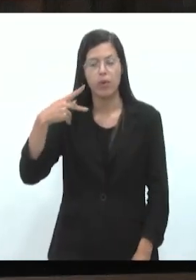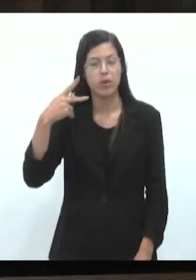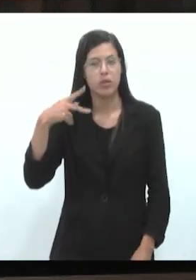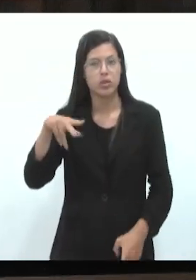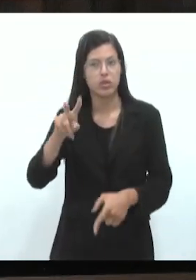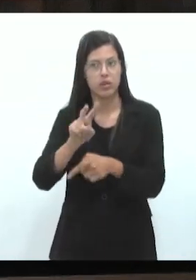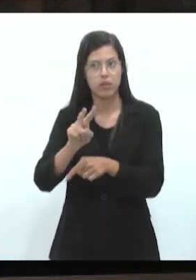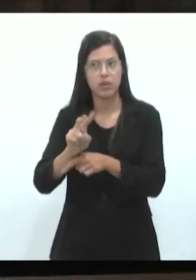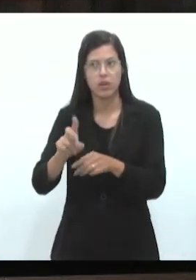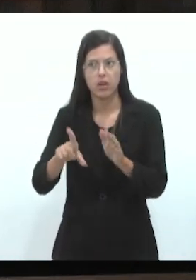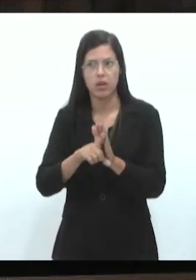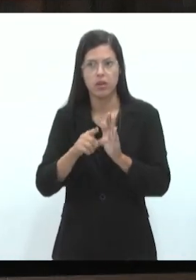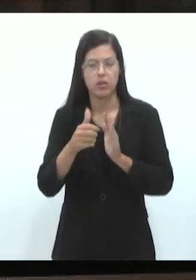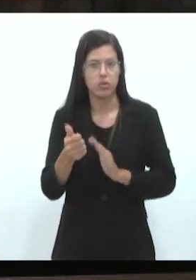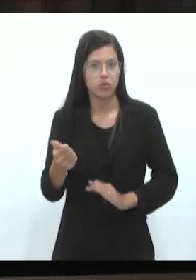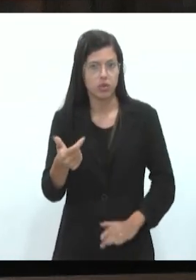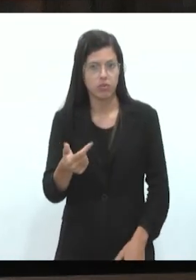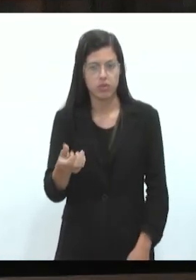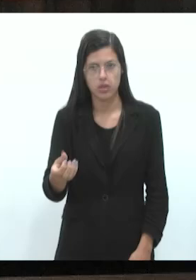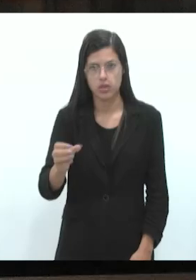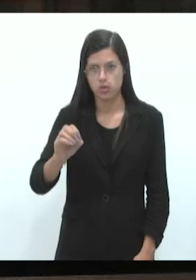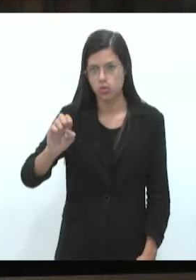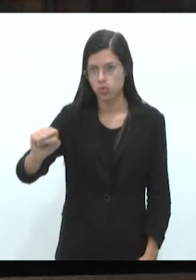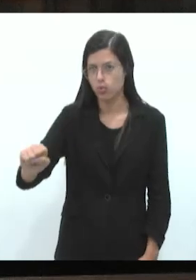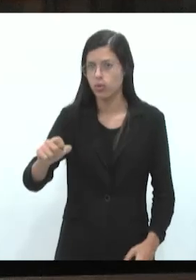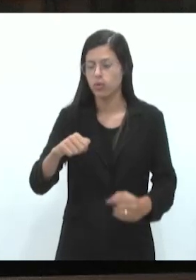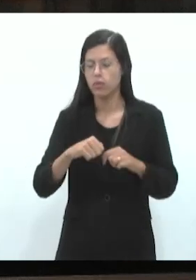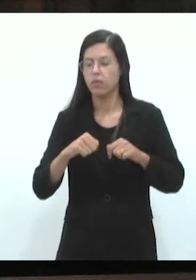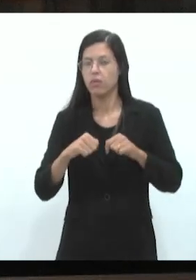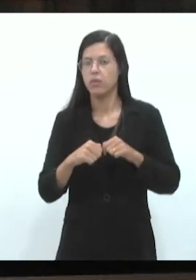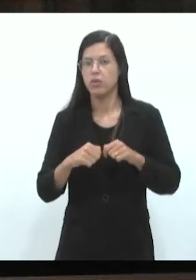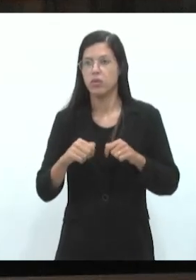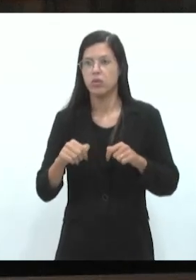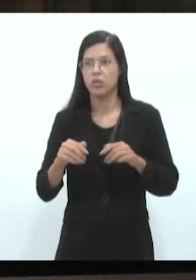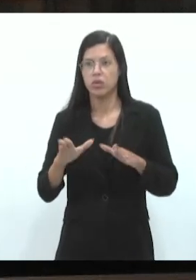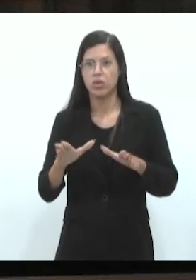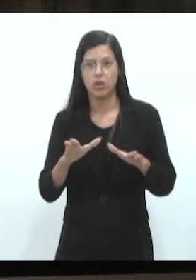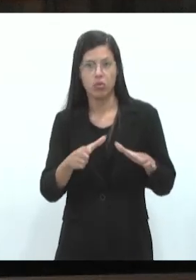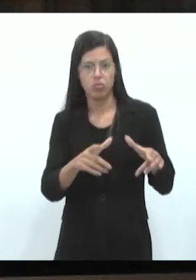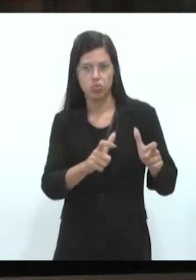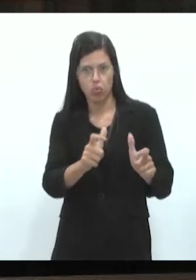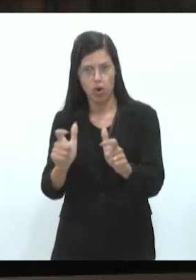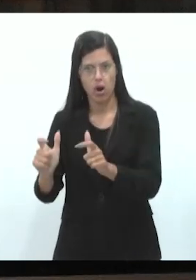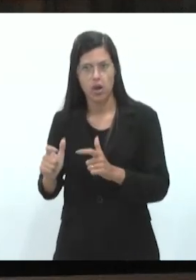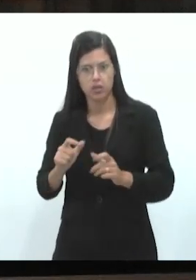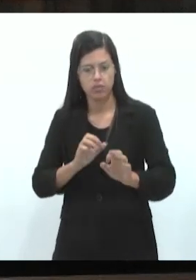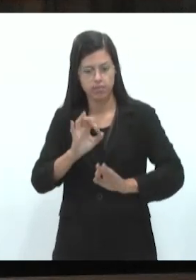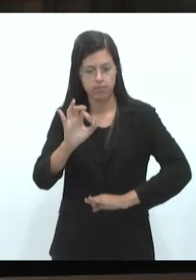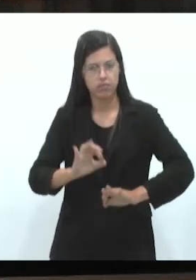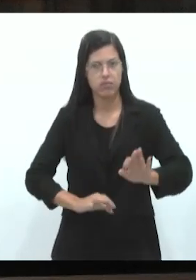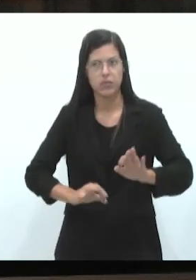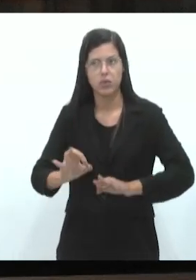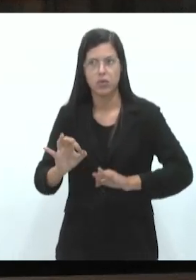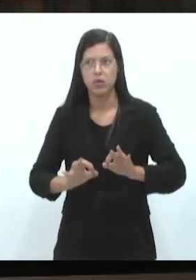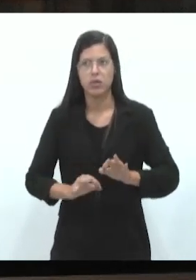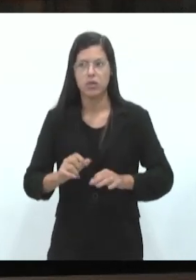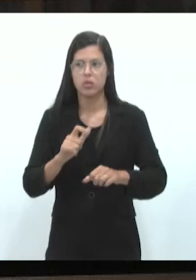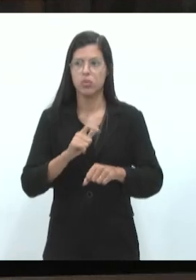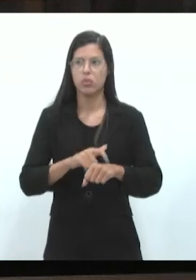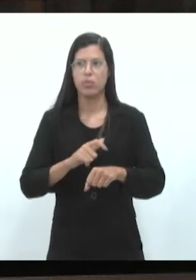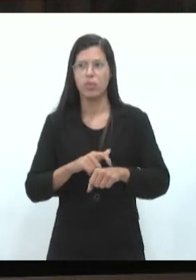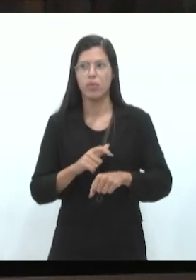Lei Federal 12.608, e que faz com que as comunidades possam se preparar no momento ao qual a